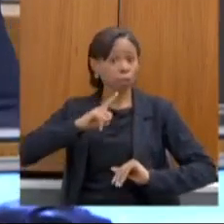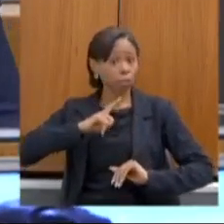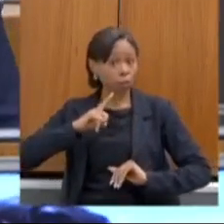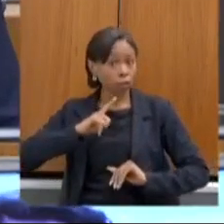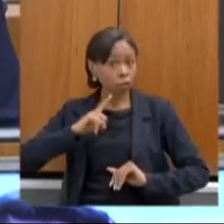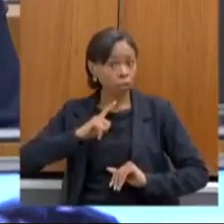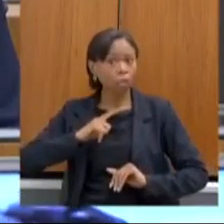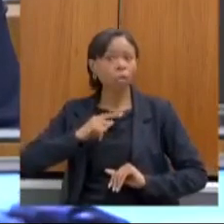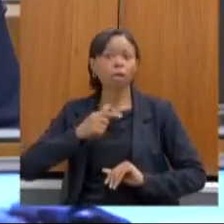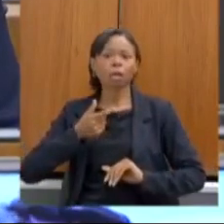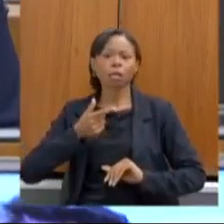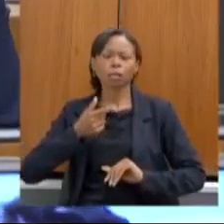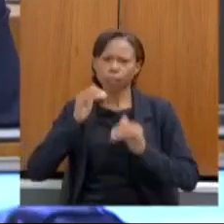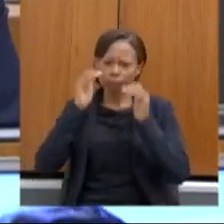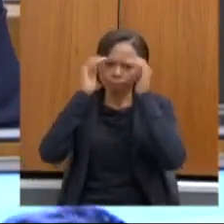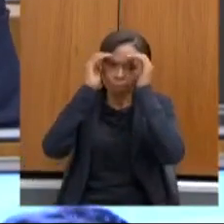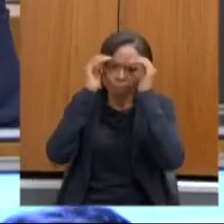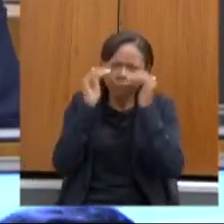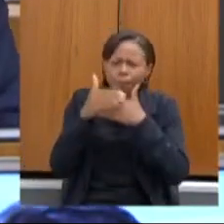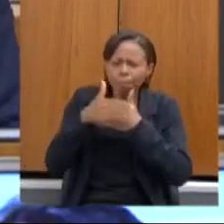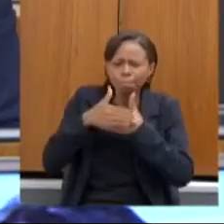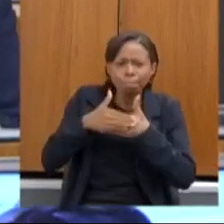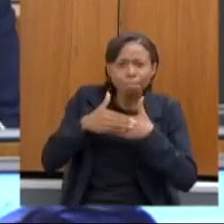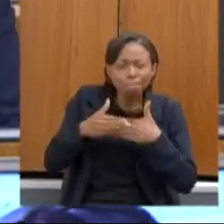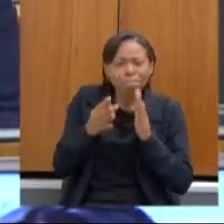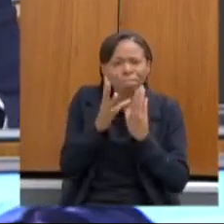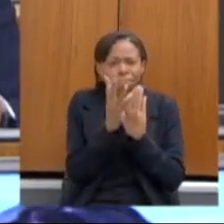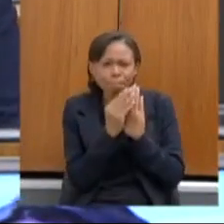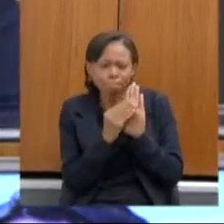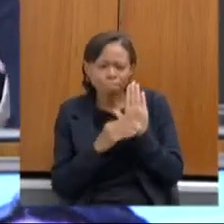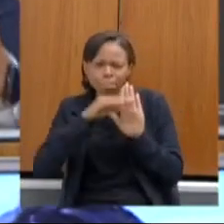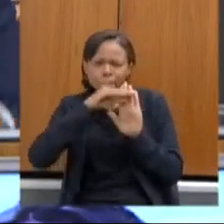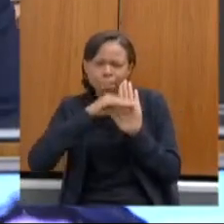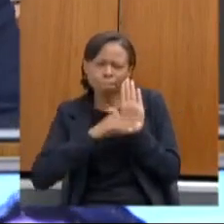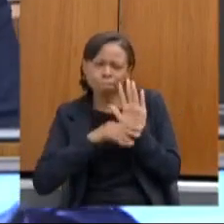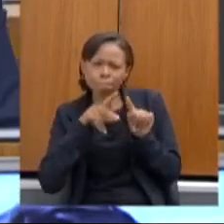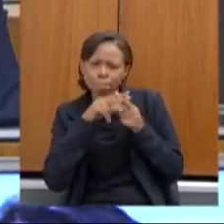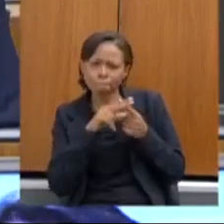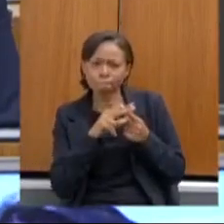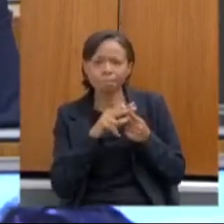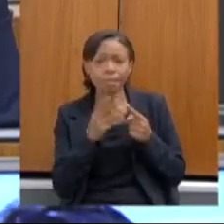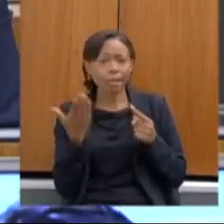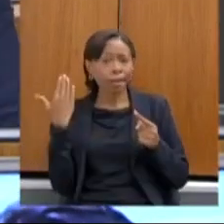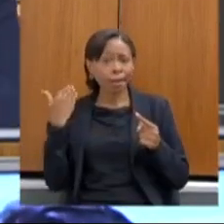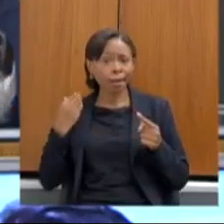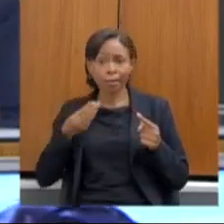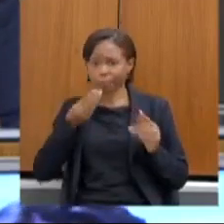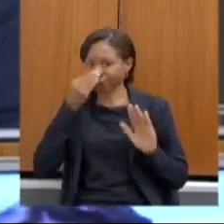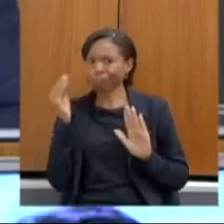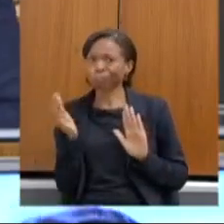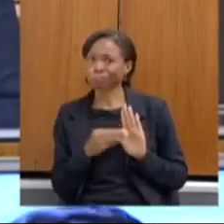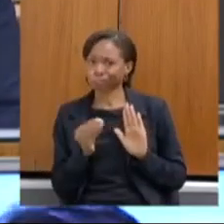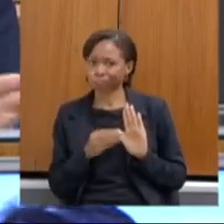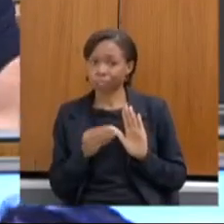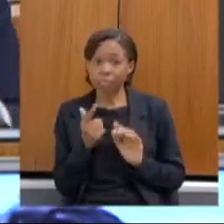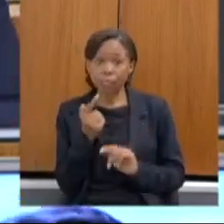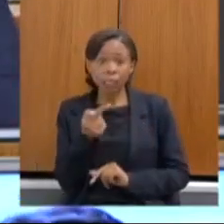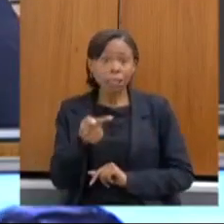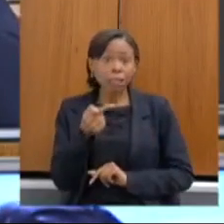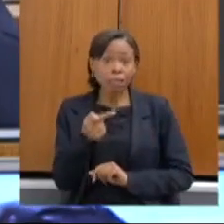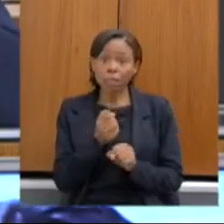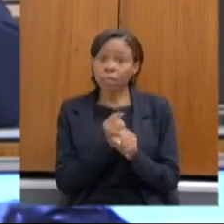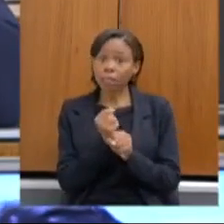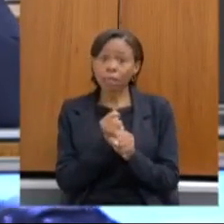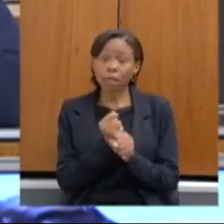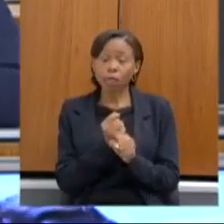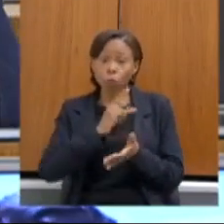todo esse carinho com essa agenda agenda essa que ficou esquecida no estado há sete anos que não se